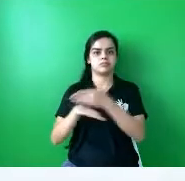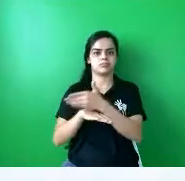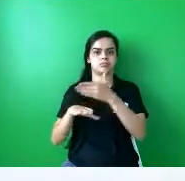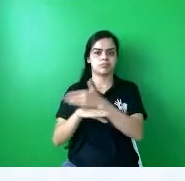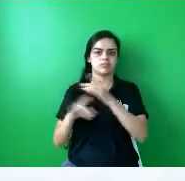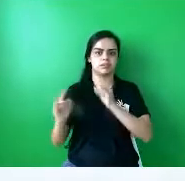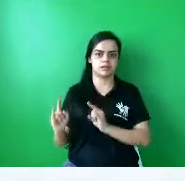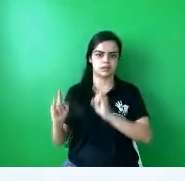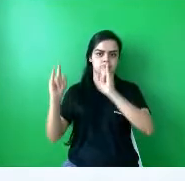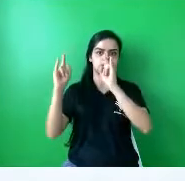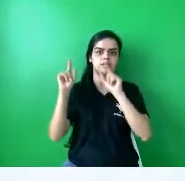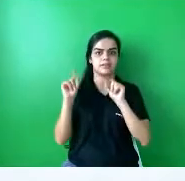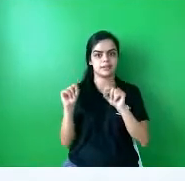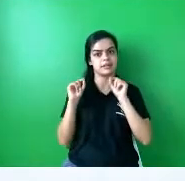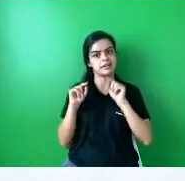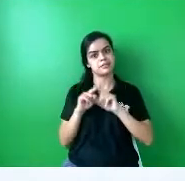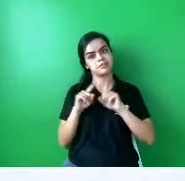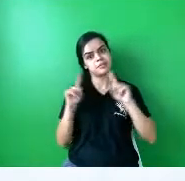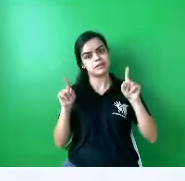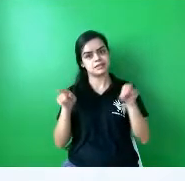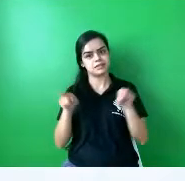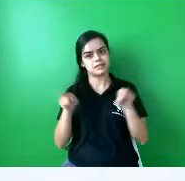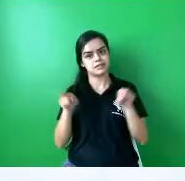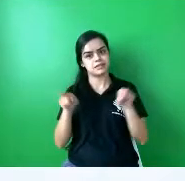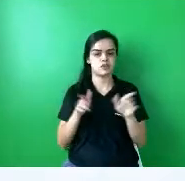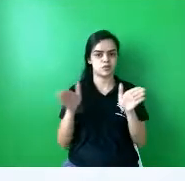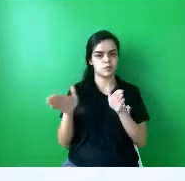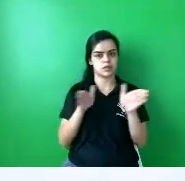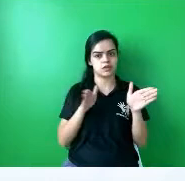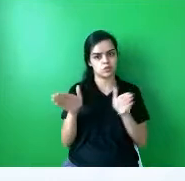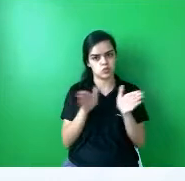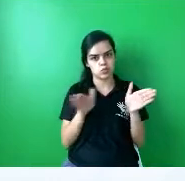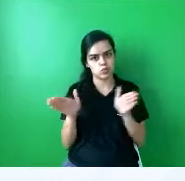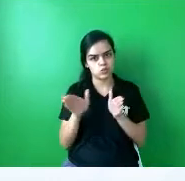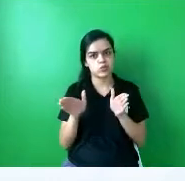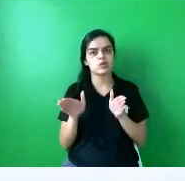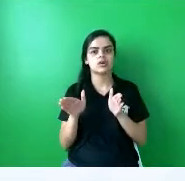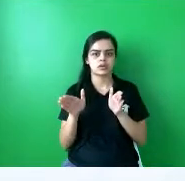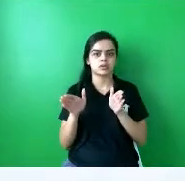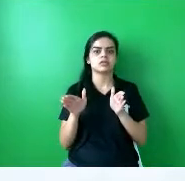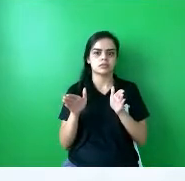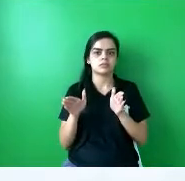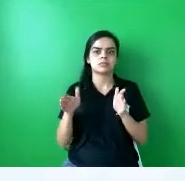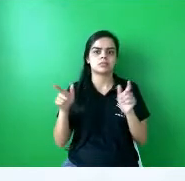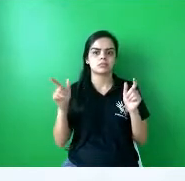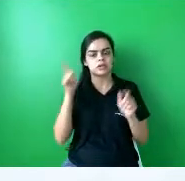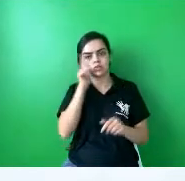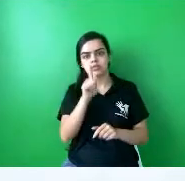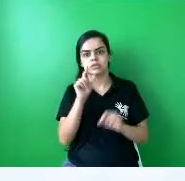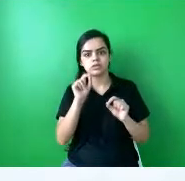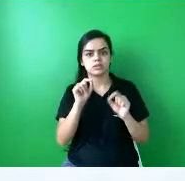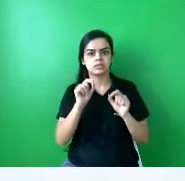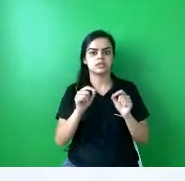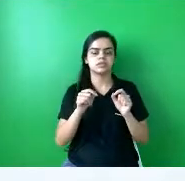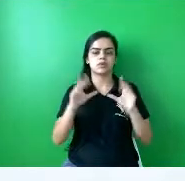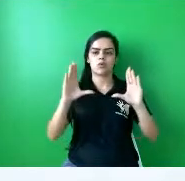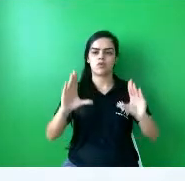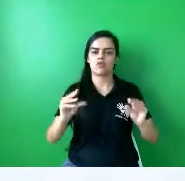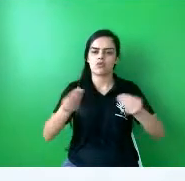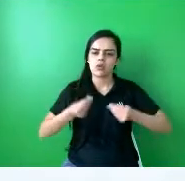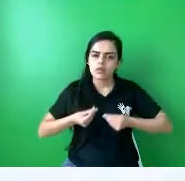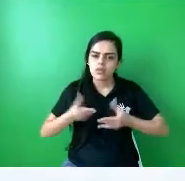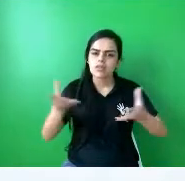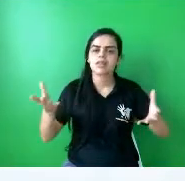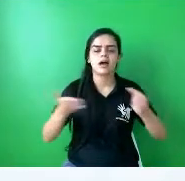nossa alta temporada e também durante o nosso período aí no ano aí para poder dar todo o conforto necessário,